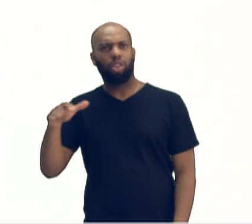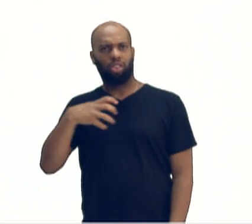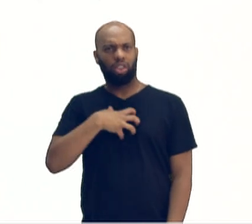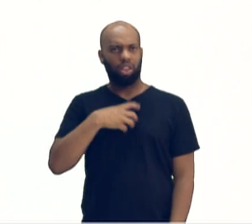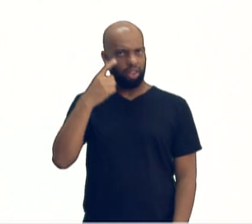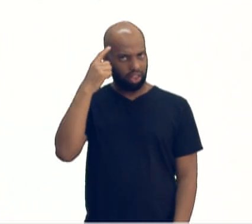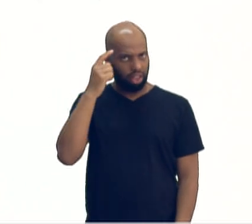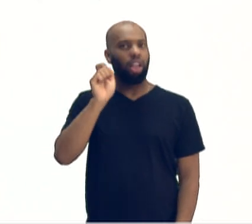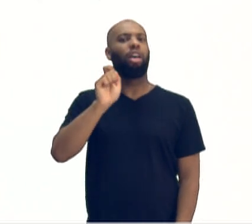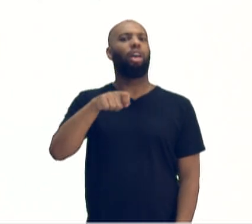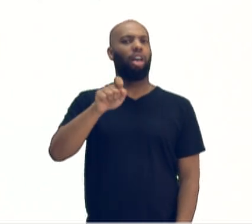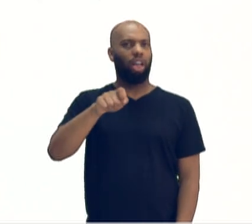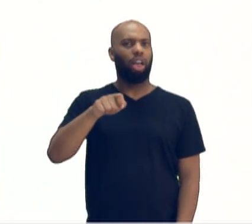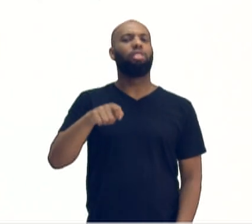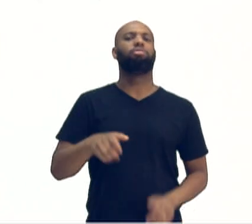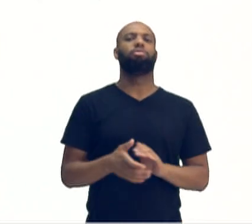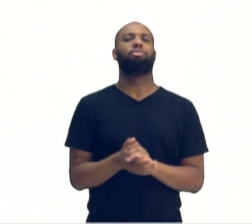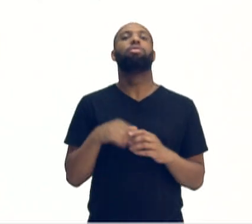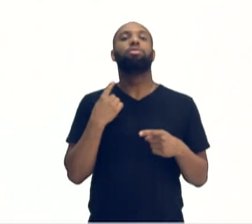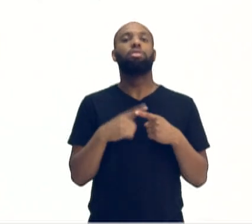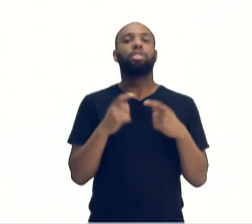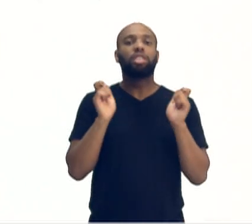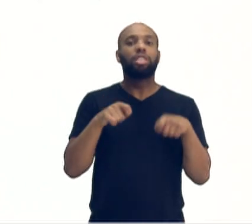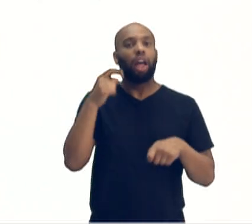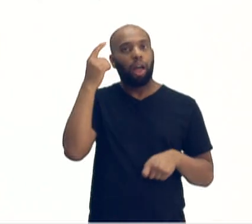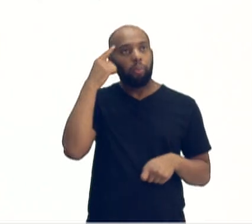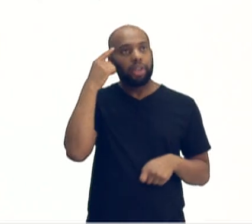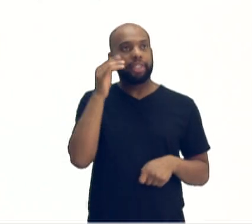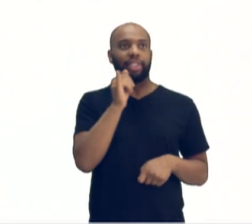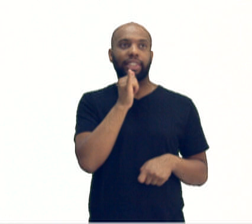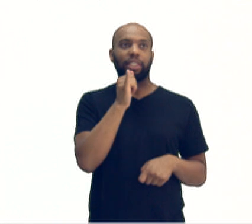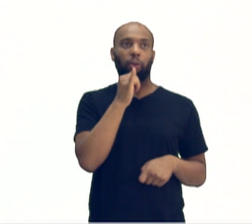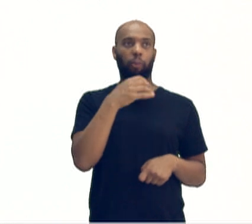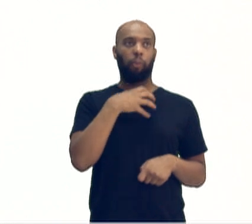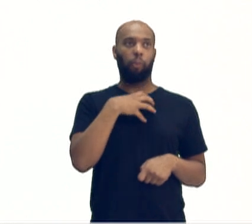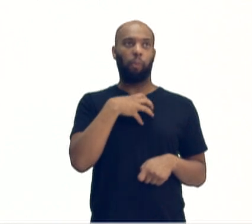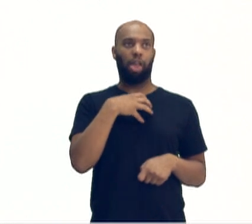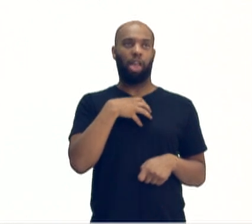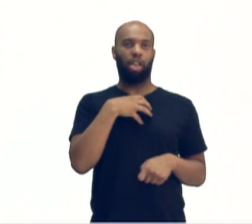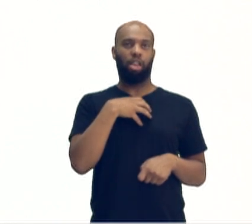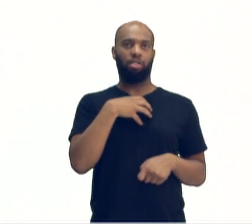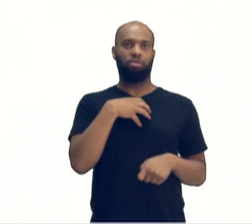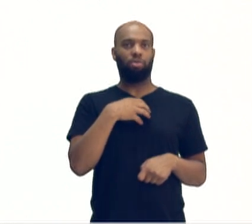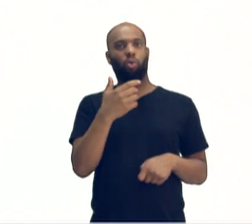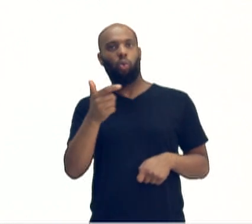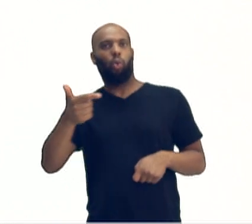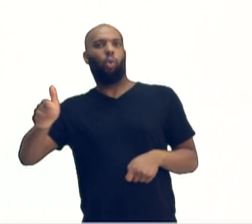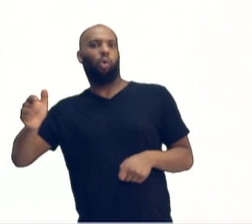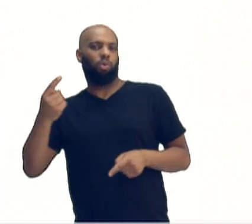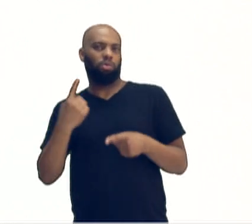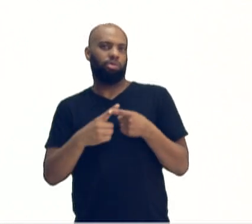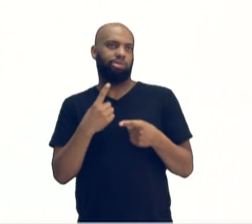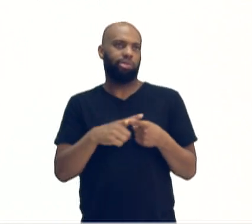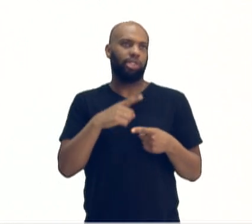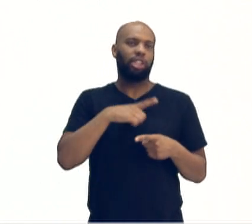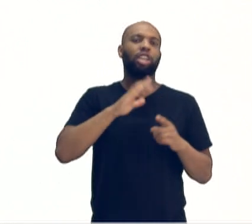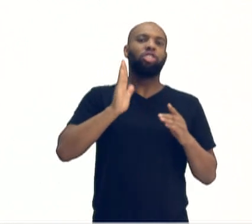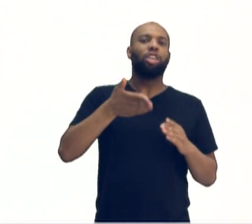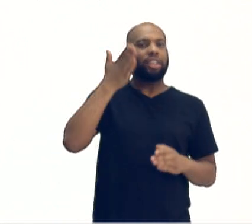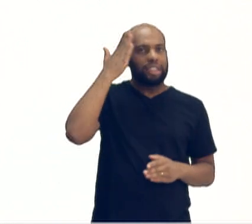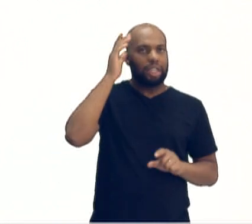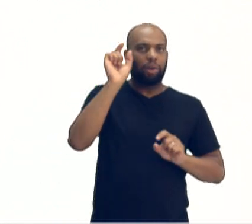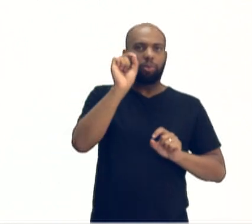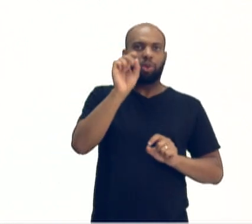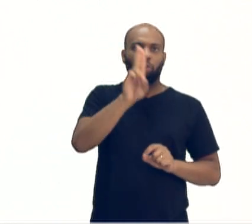pensar? Claro que tem. Eu posso pensar com o meu 1 metro, porque a gente agora já sabe fazer as operações com números racionais lá